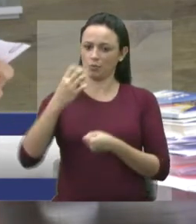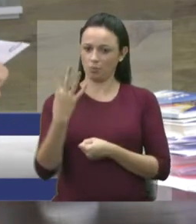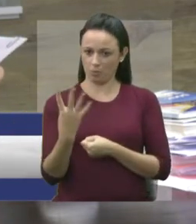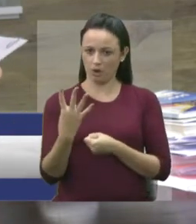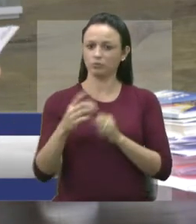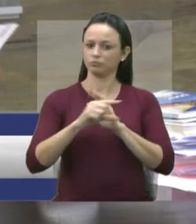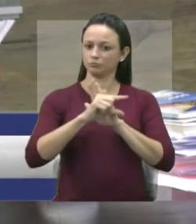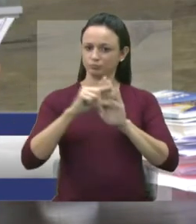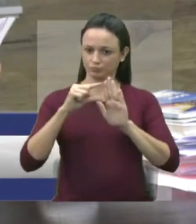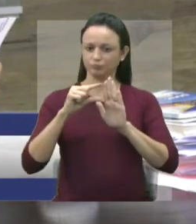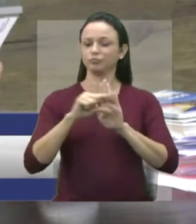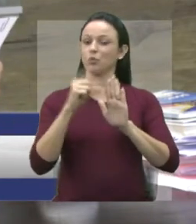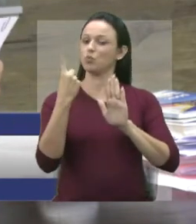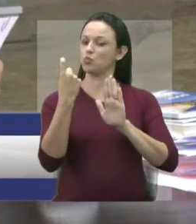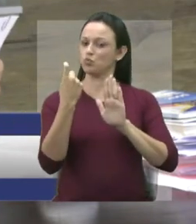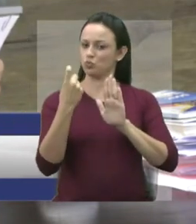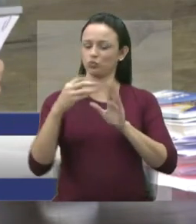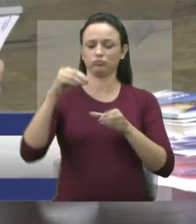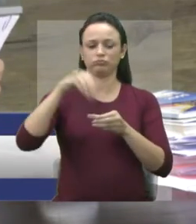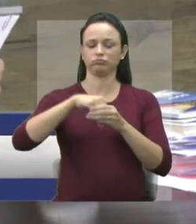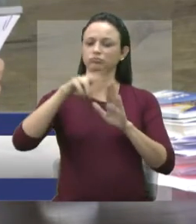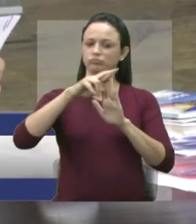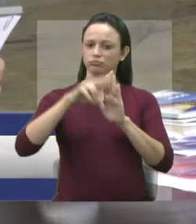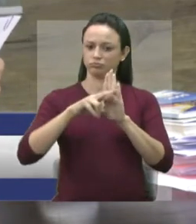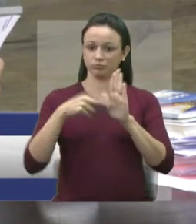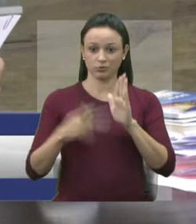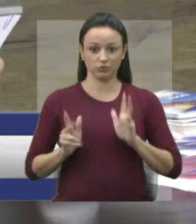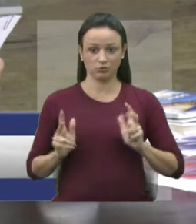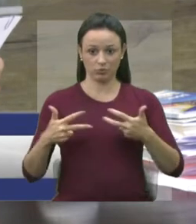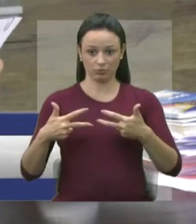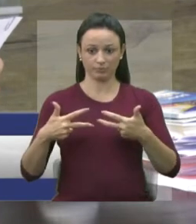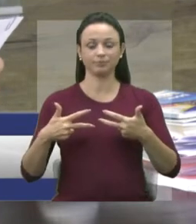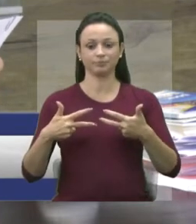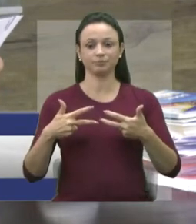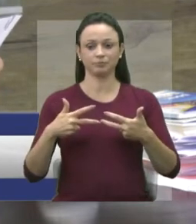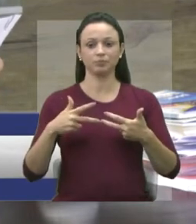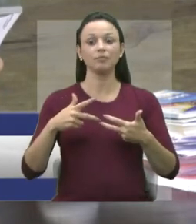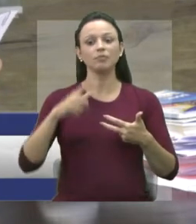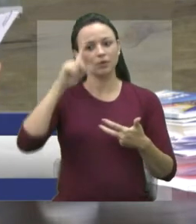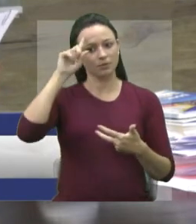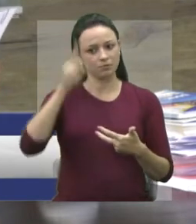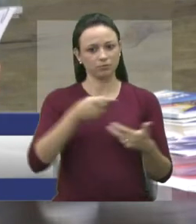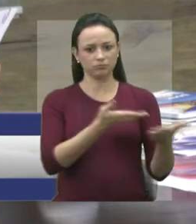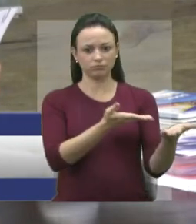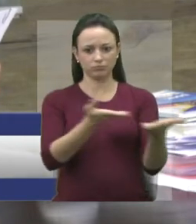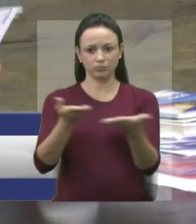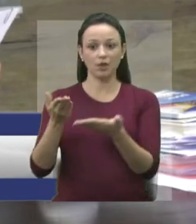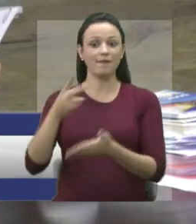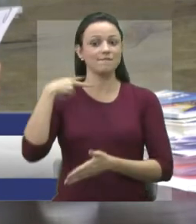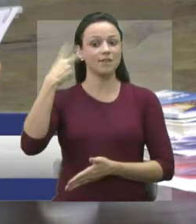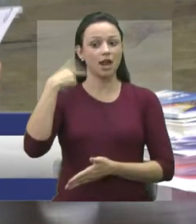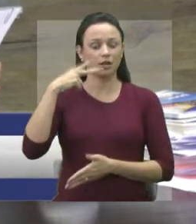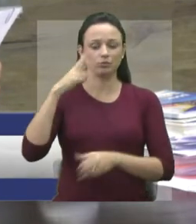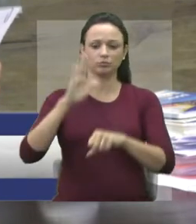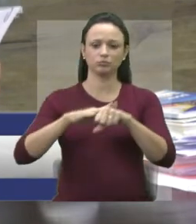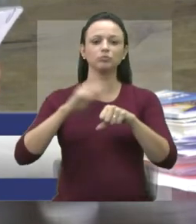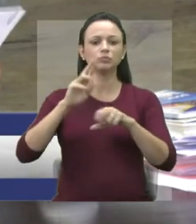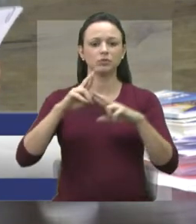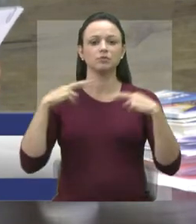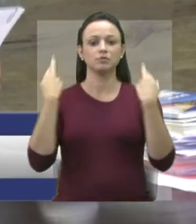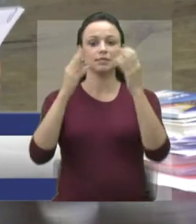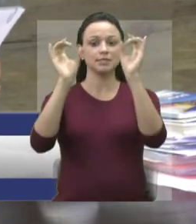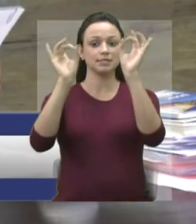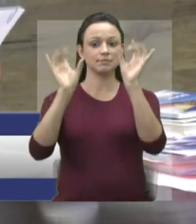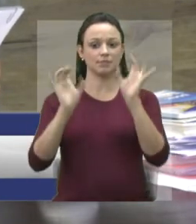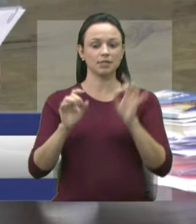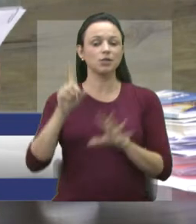e parágrafo único do Regimento Interno da Câmara Municipal de Jaú, convocados, senhores vereadores, à realização de uma sessão solene,